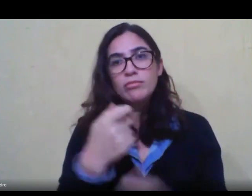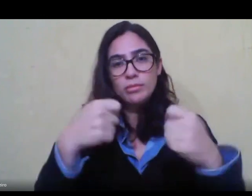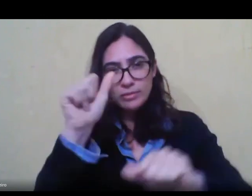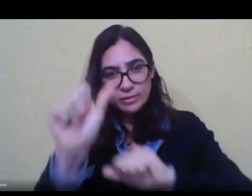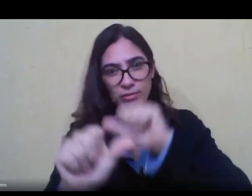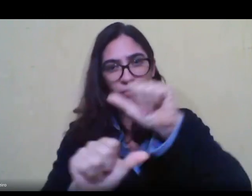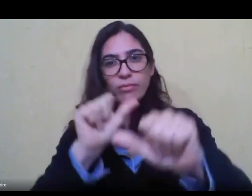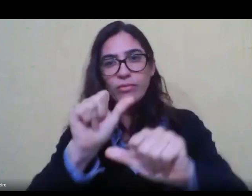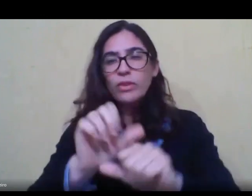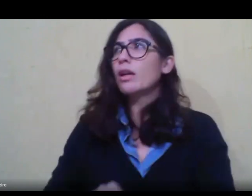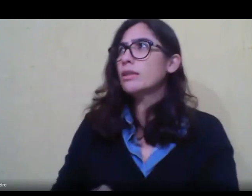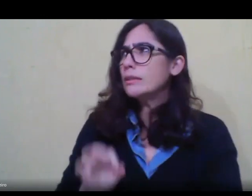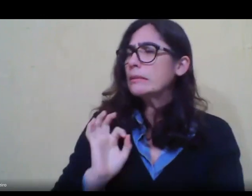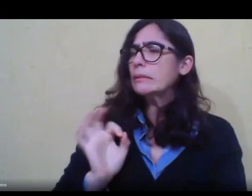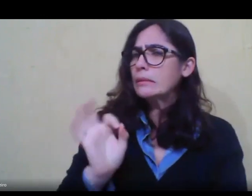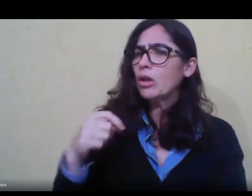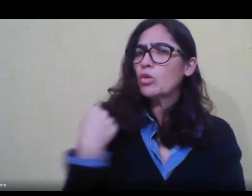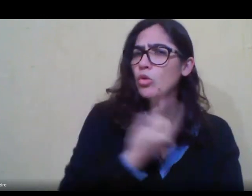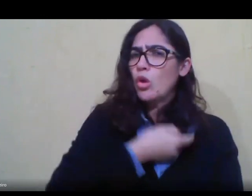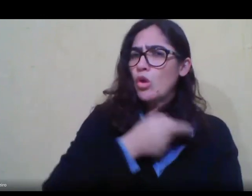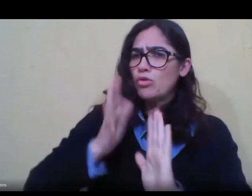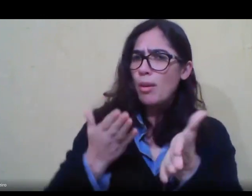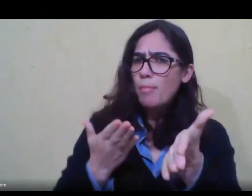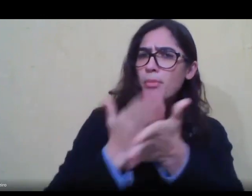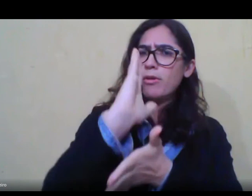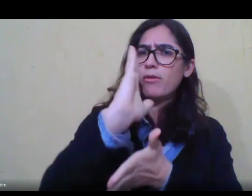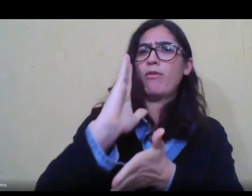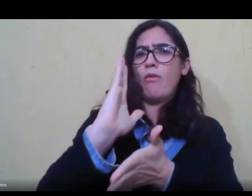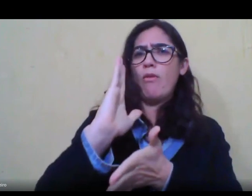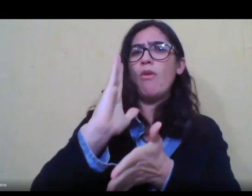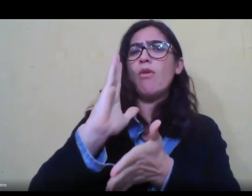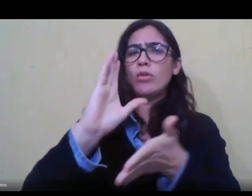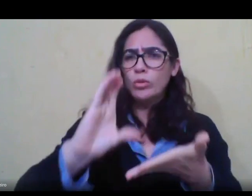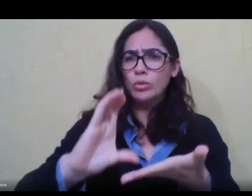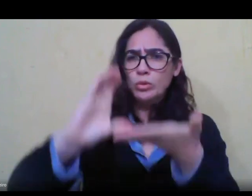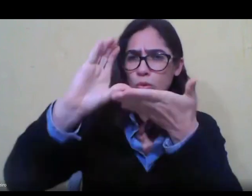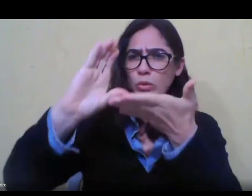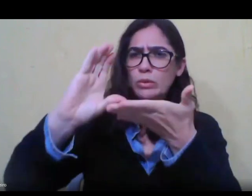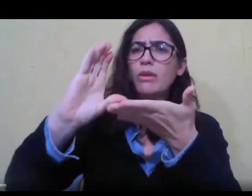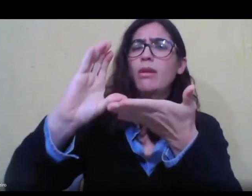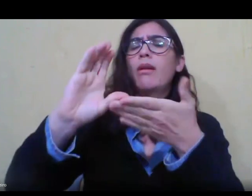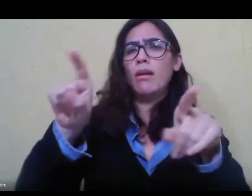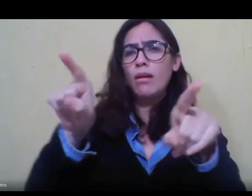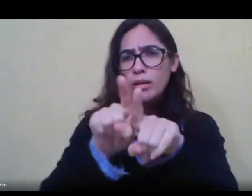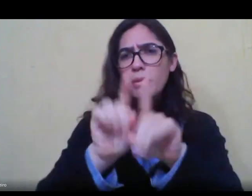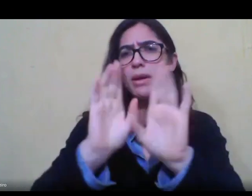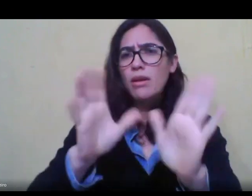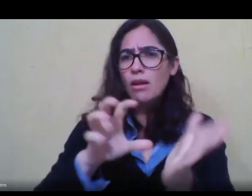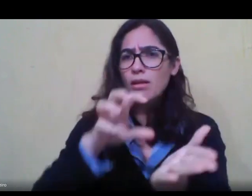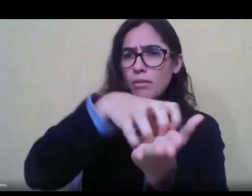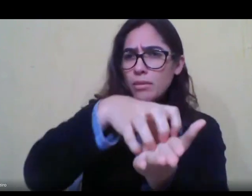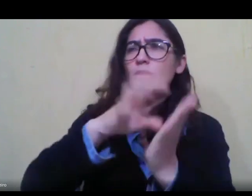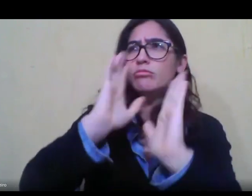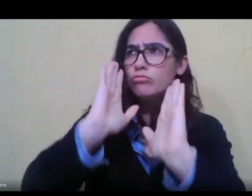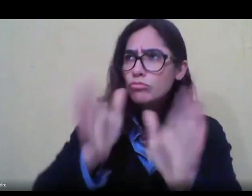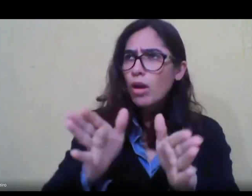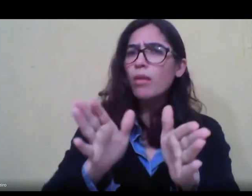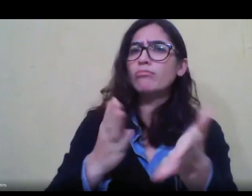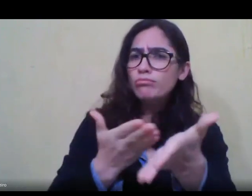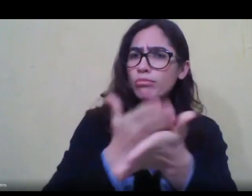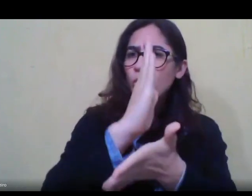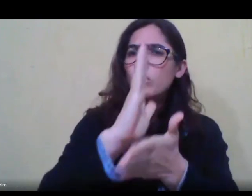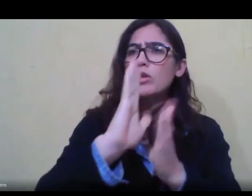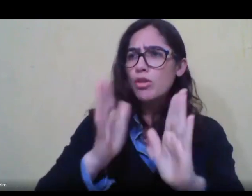Então, se até o período de inscrição for possível, eu agradeço. Assim, a gente já fez essas aprovações e o encaminhamento no SEI.